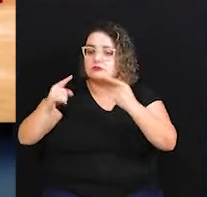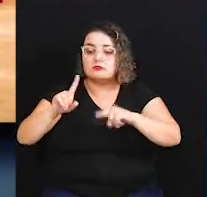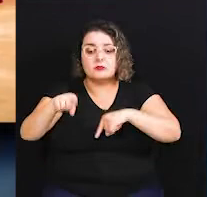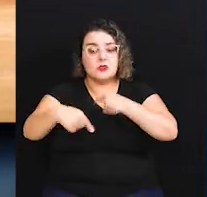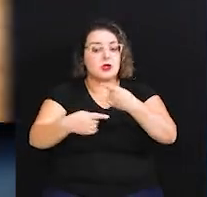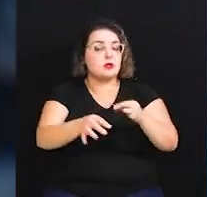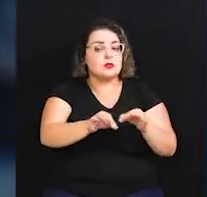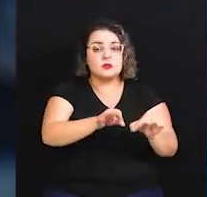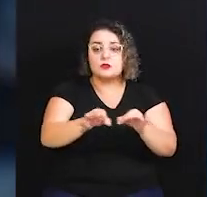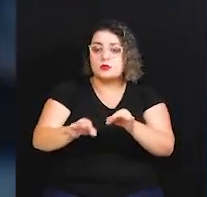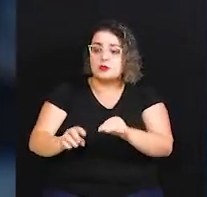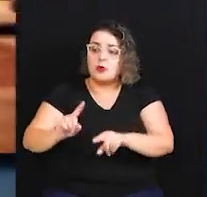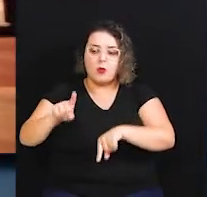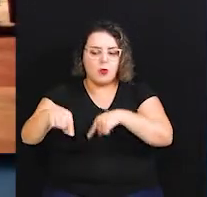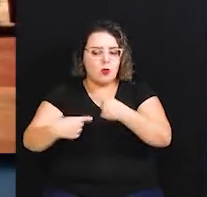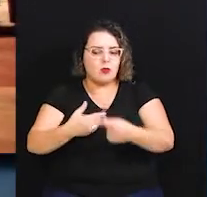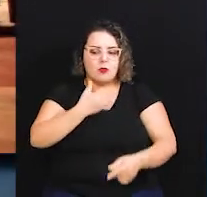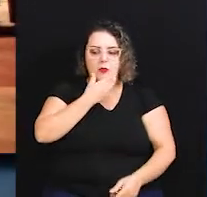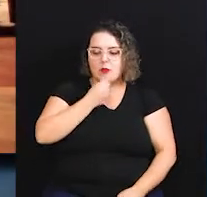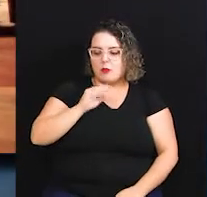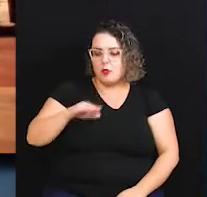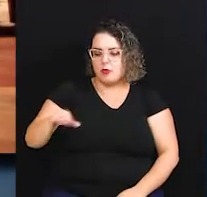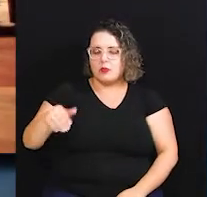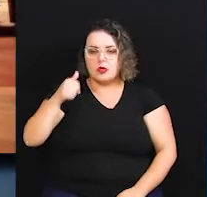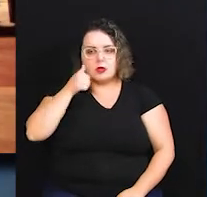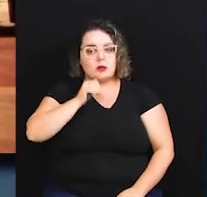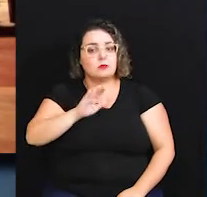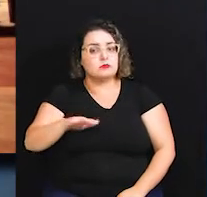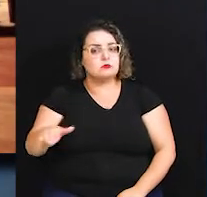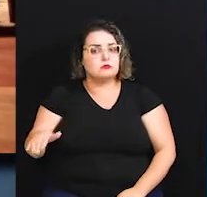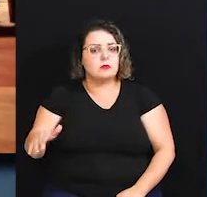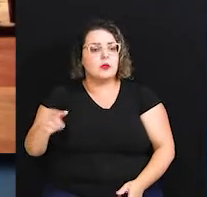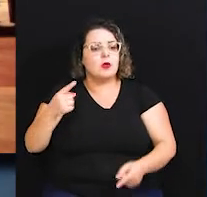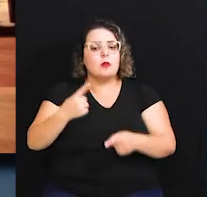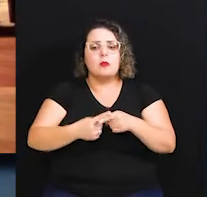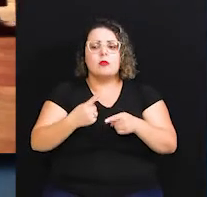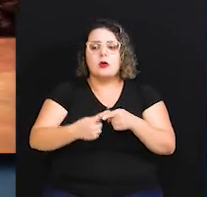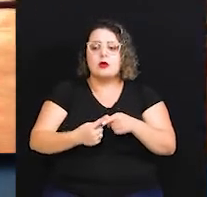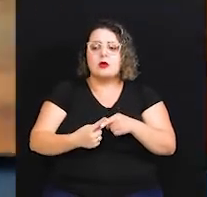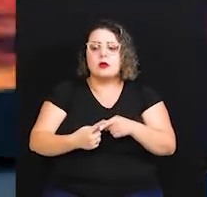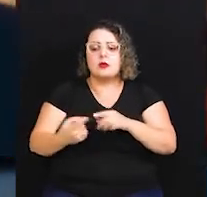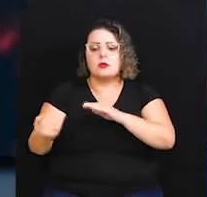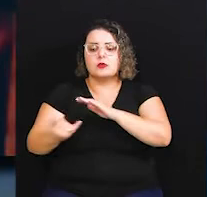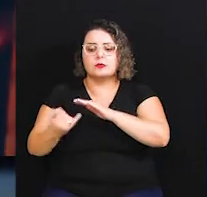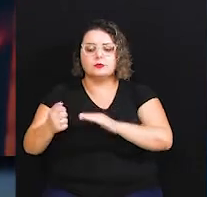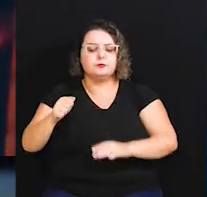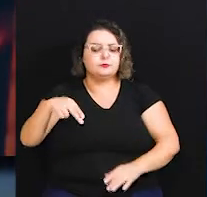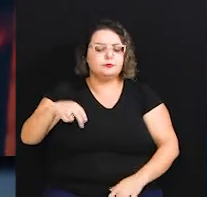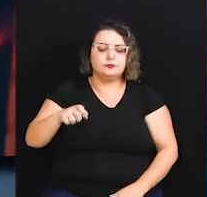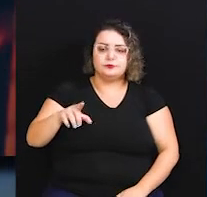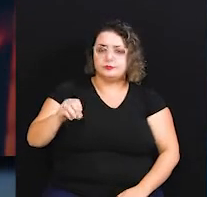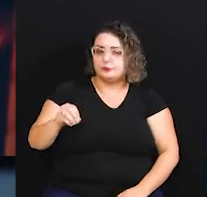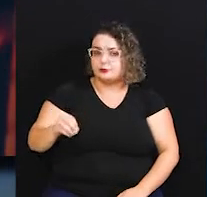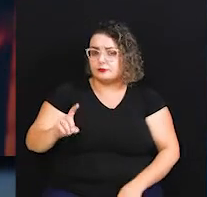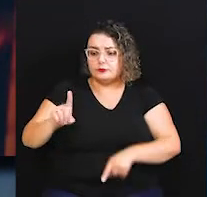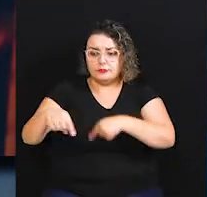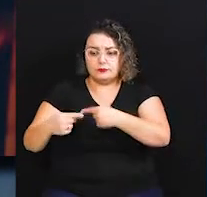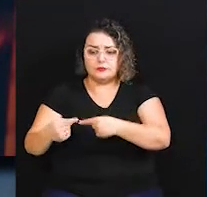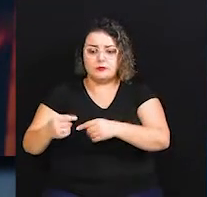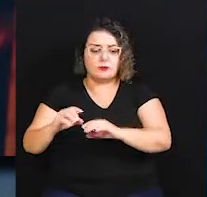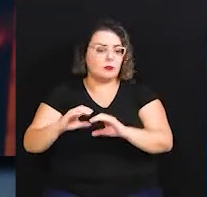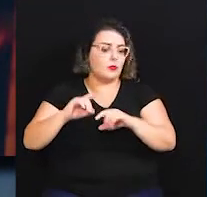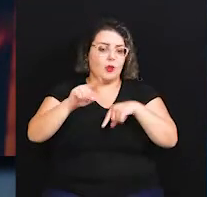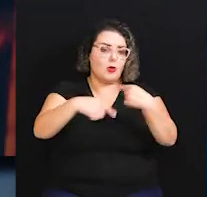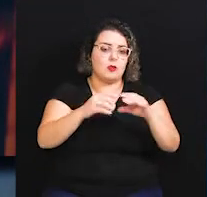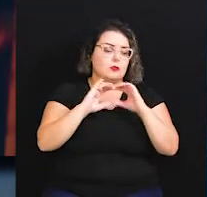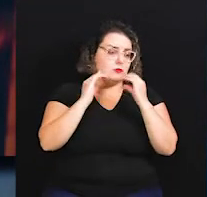para outros projetos, outros meninos e meninas. Porque muitas pessoas perguntam, por que não traz Anelo para outras comunidades?